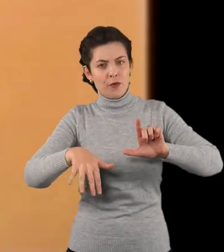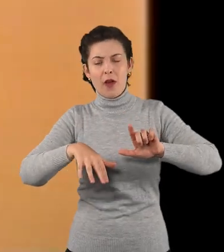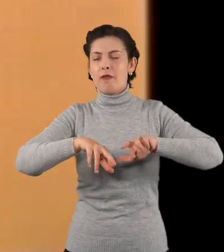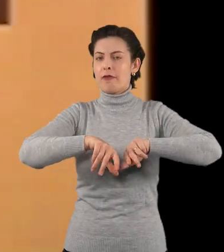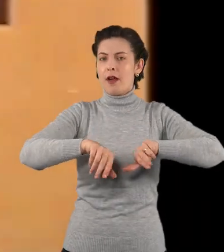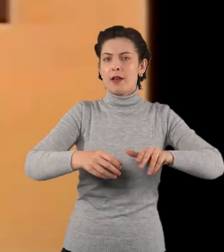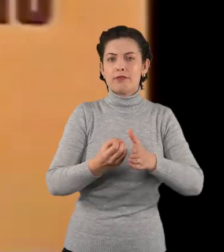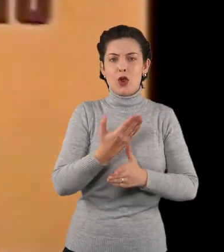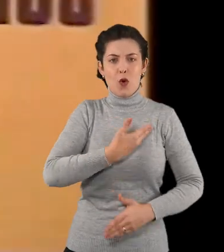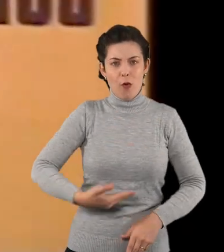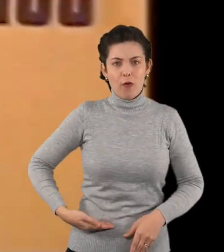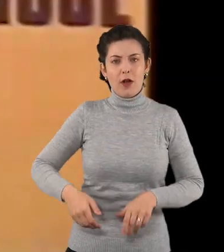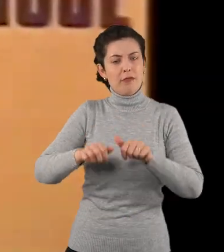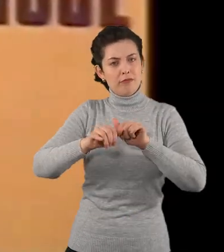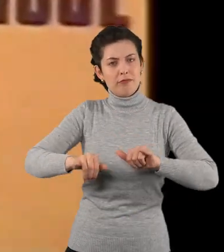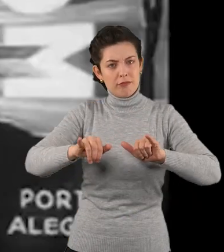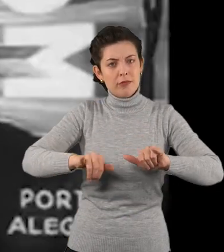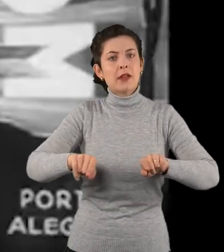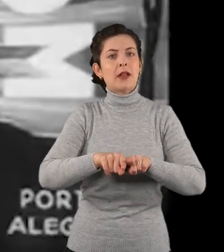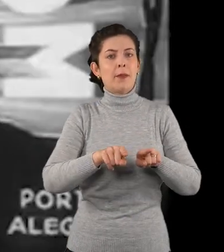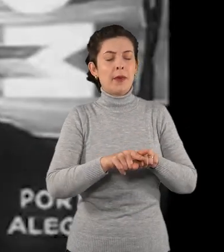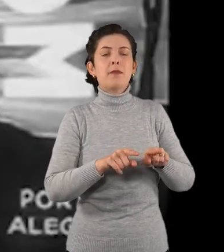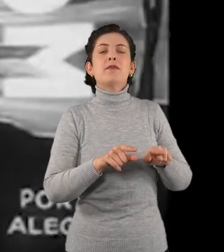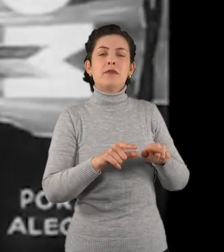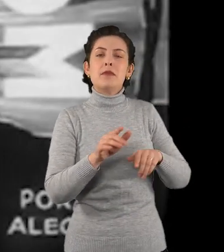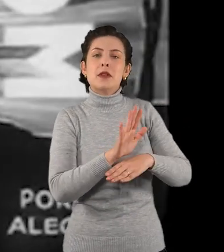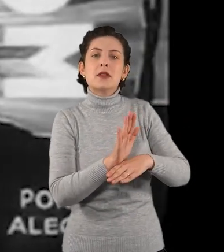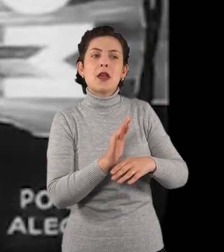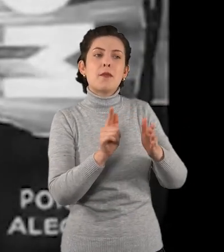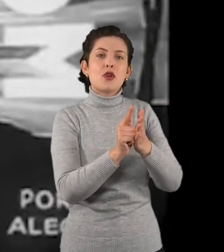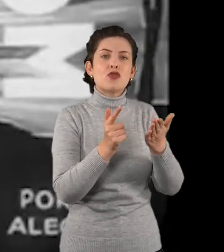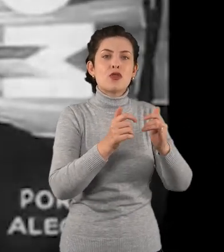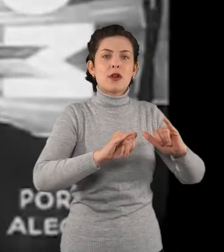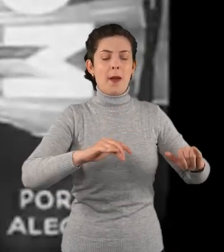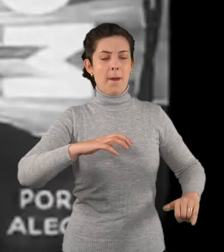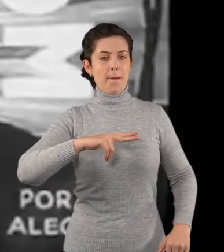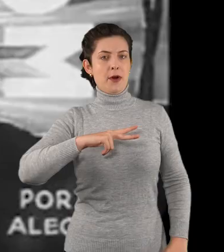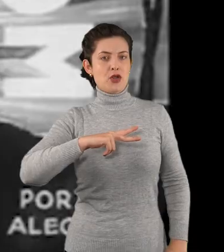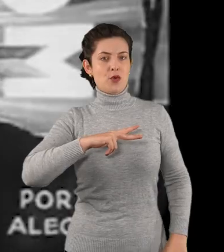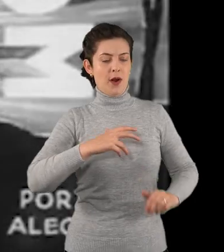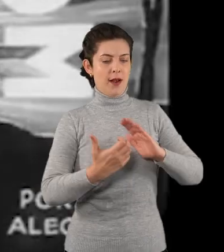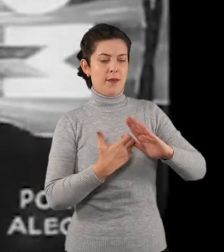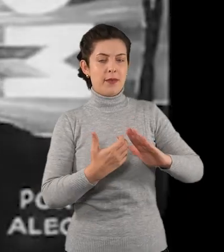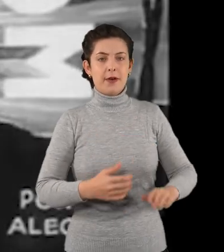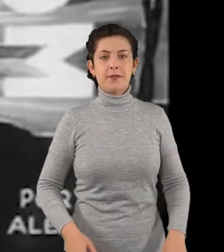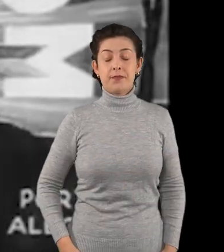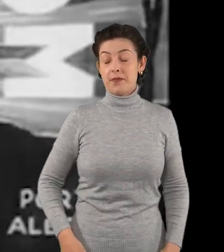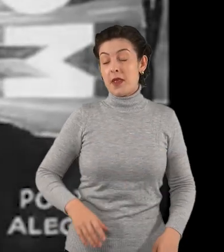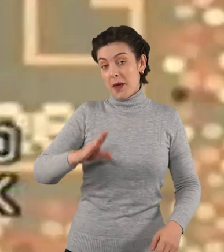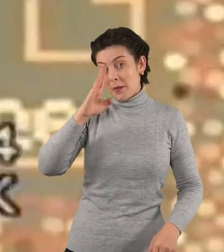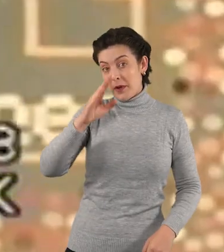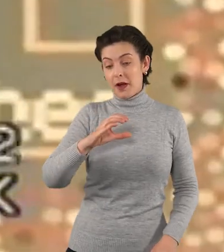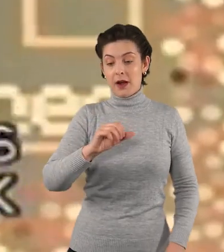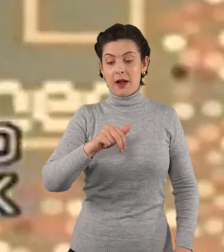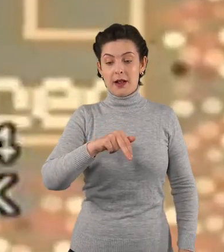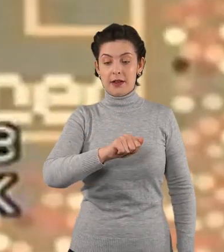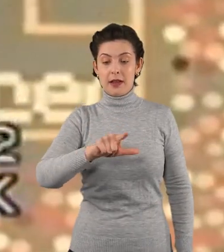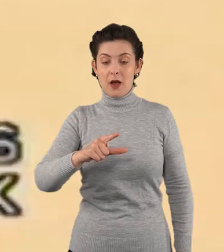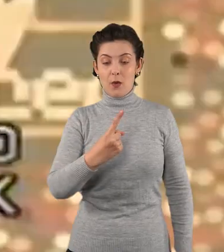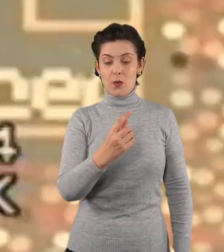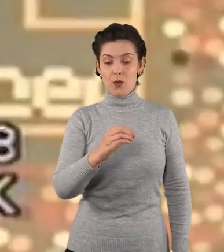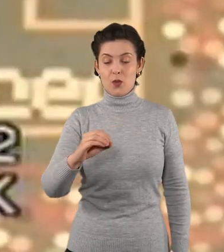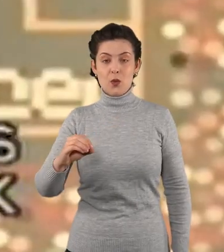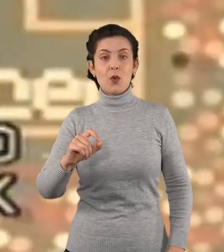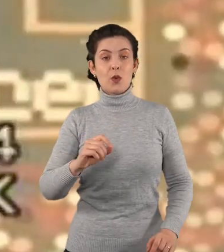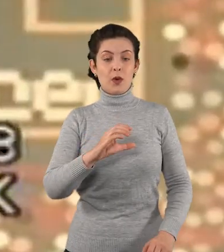produtos audiovisuais produzidos pelo governo, também existiam cinejornais produzidos por empresas privadas. Destacamos o informativo